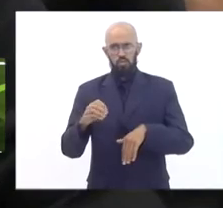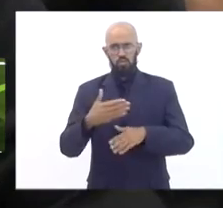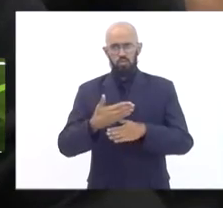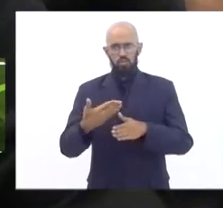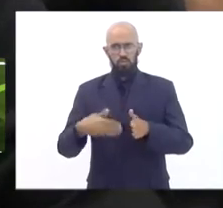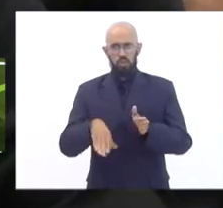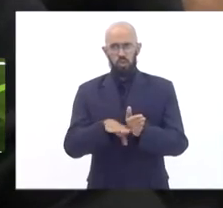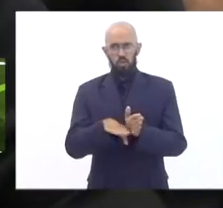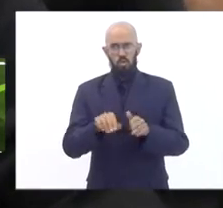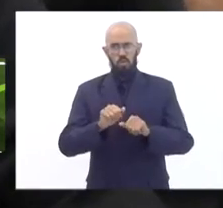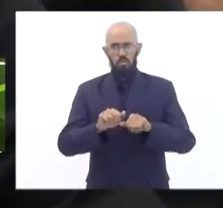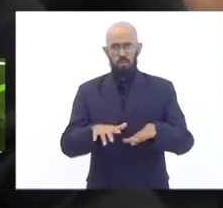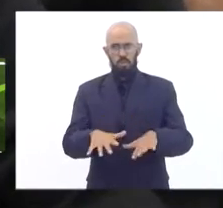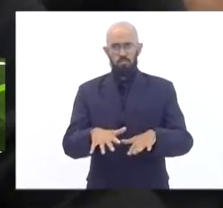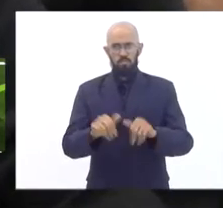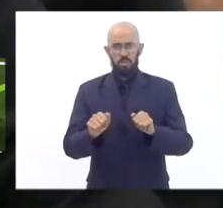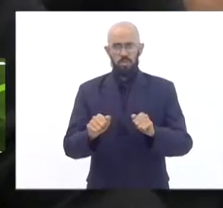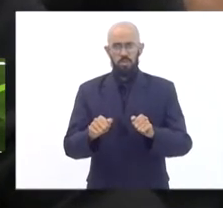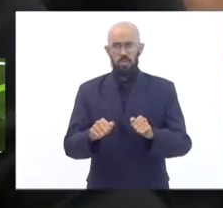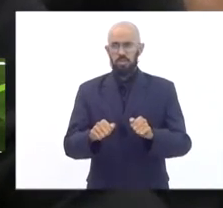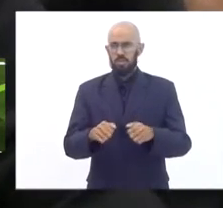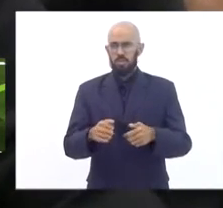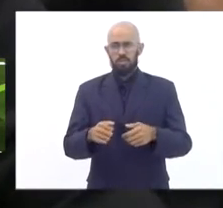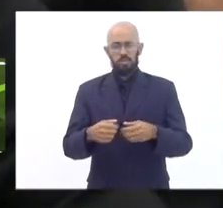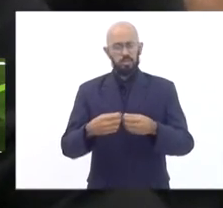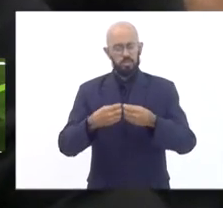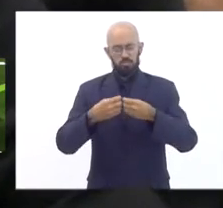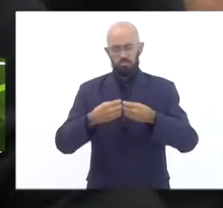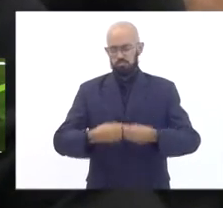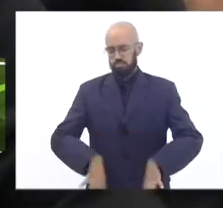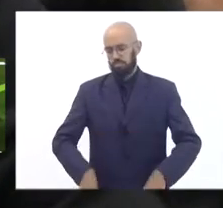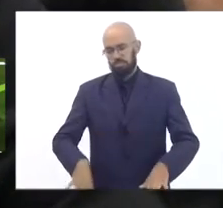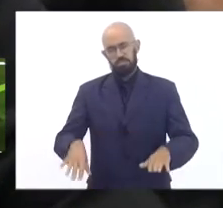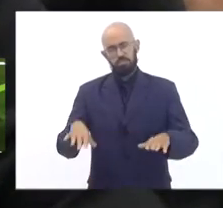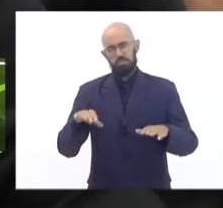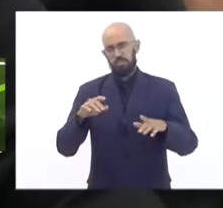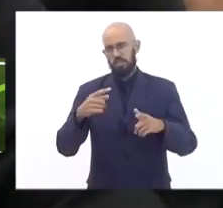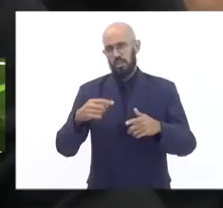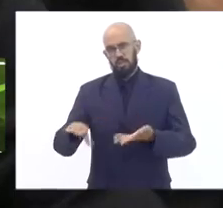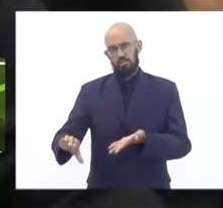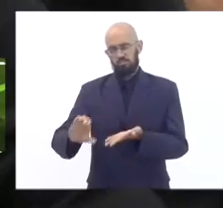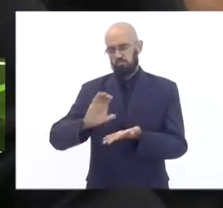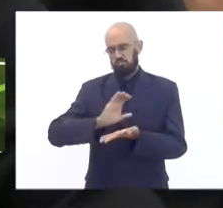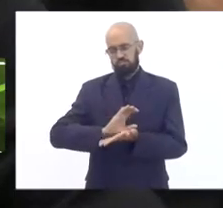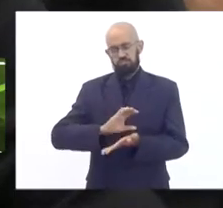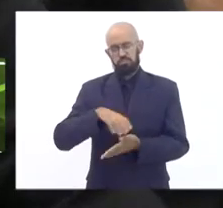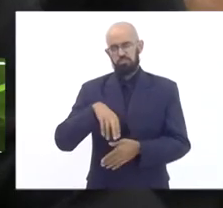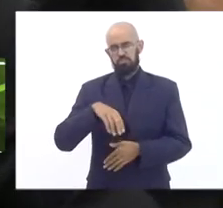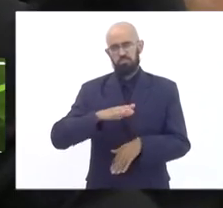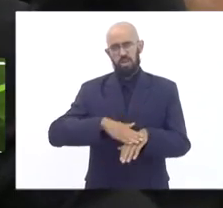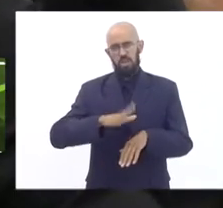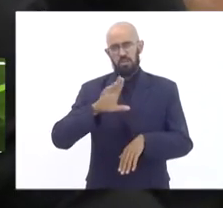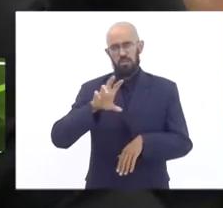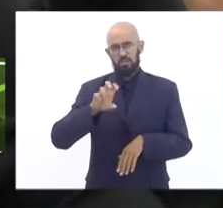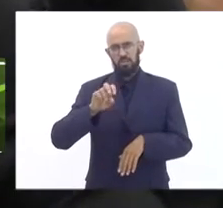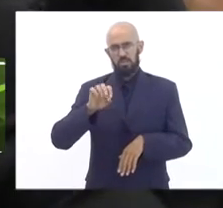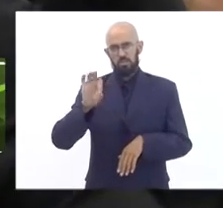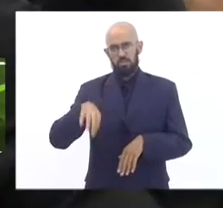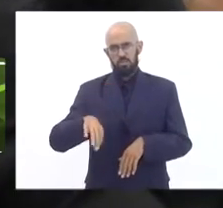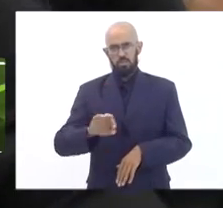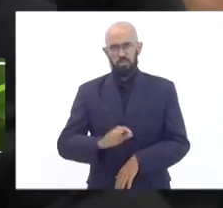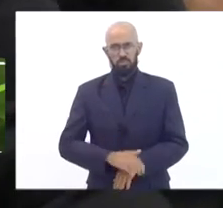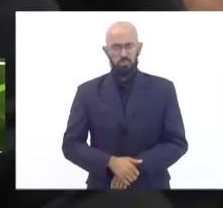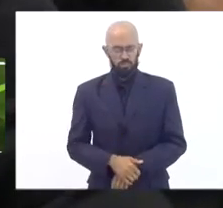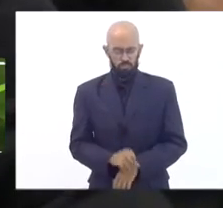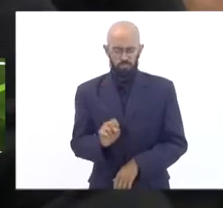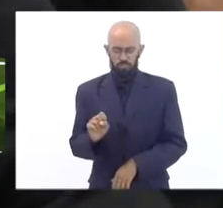derrubou mais da metade a receita, porque a demanda também cai nessa proporção, já que dependemos da tarifa. Claro, eu queria